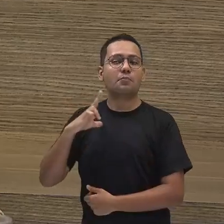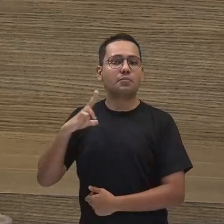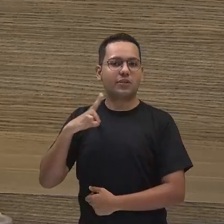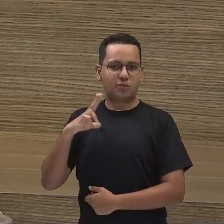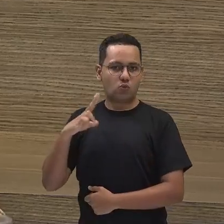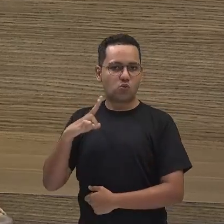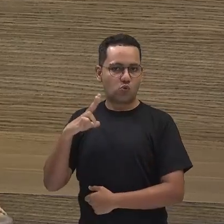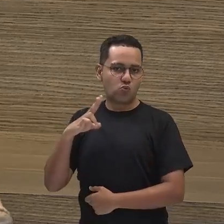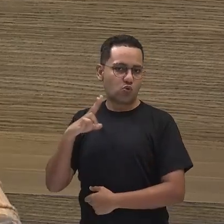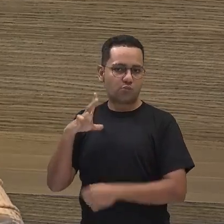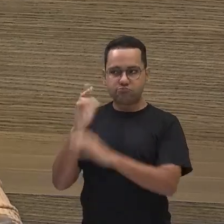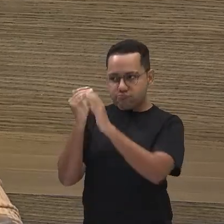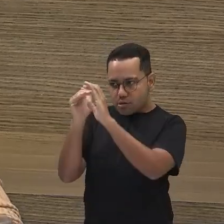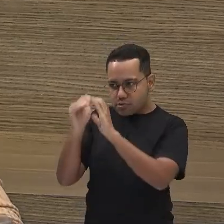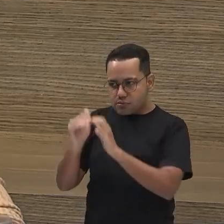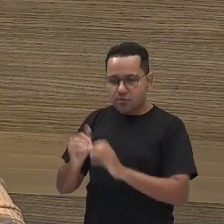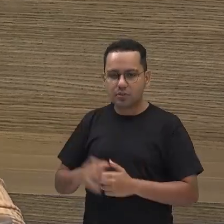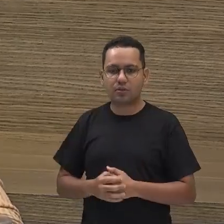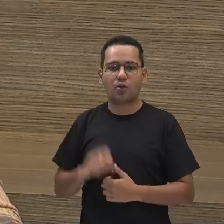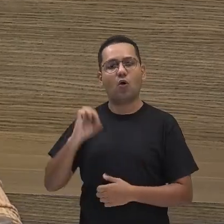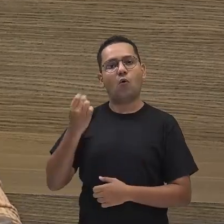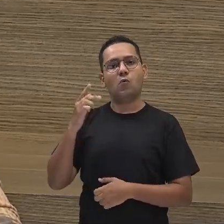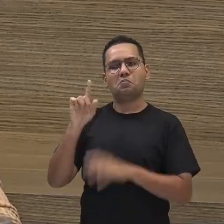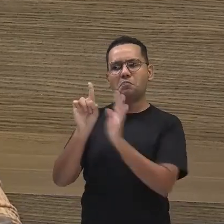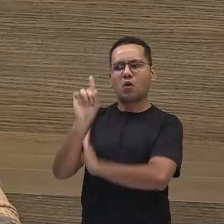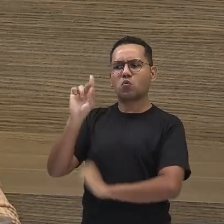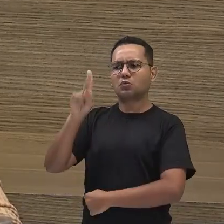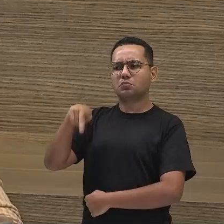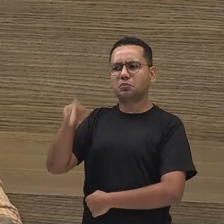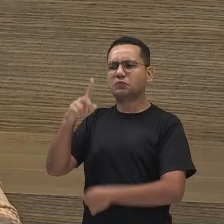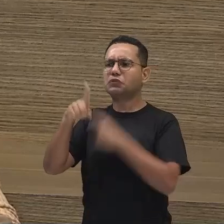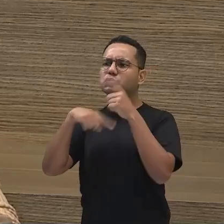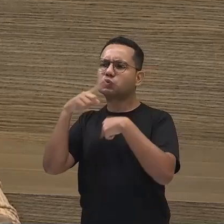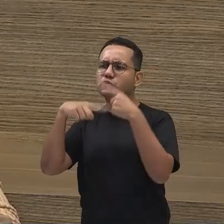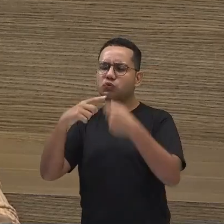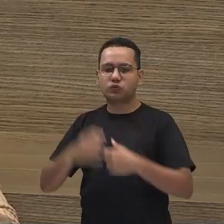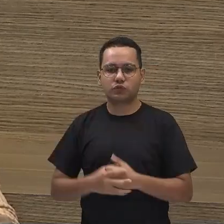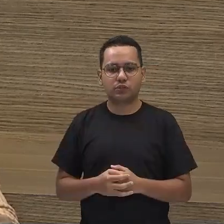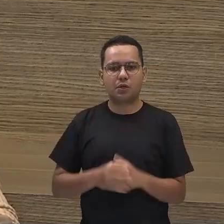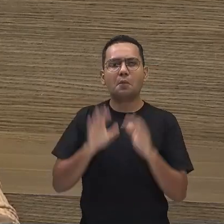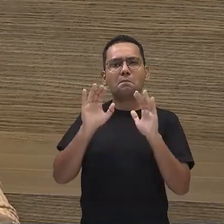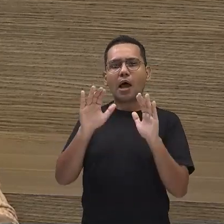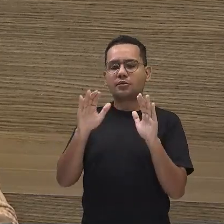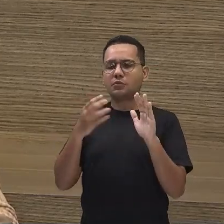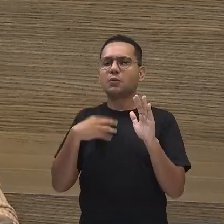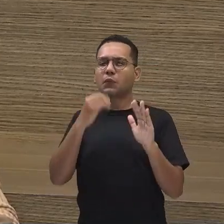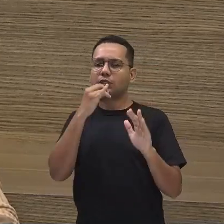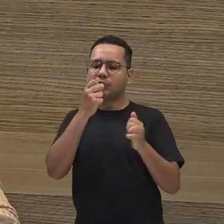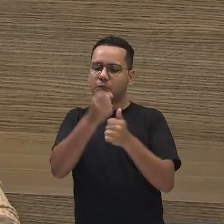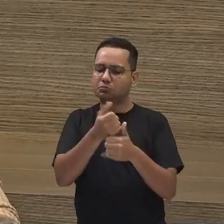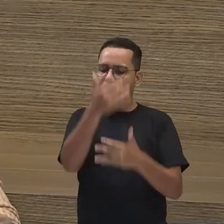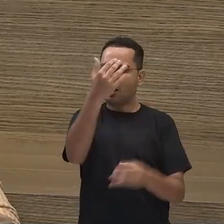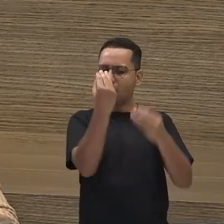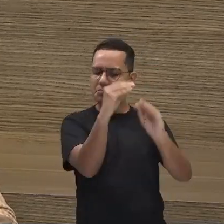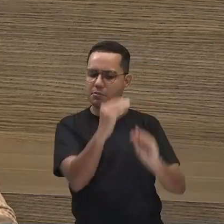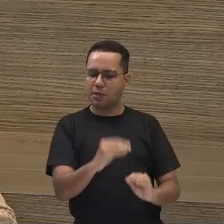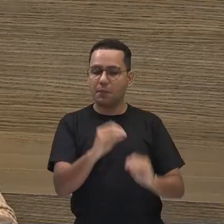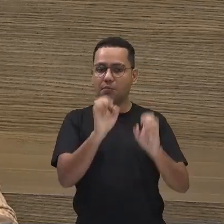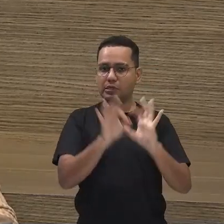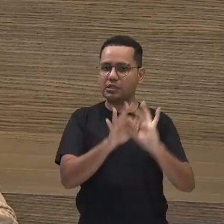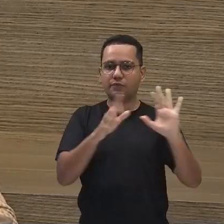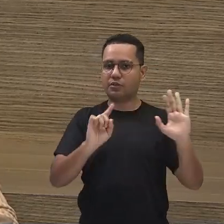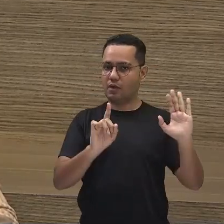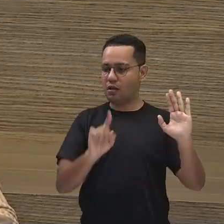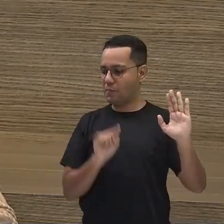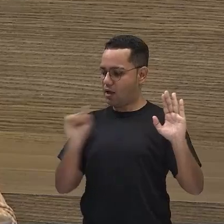você solicitou ali, né? No caso, um professor quer tirar uma dúvida aqui no estúdio com o professor, mas não quer colocar no chat público, vai lá e coloca no chat